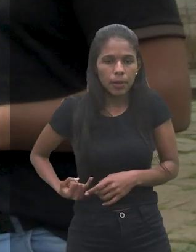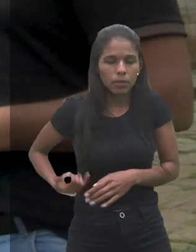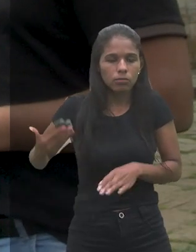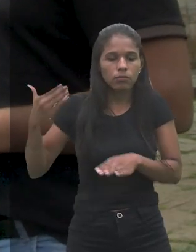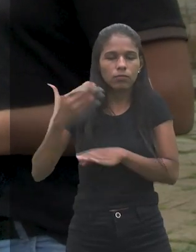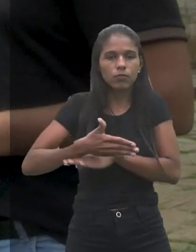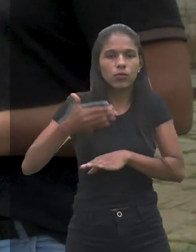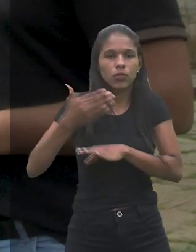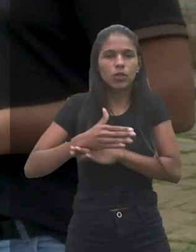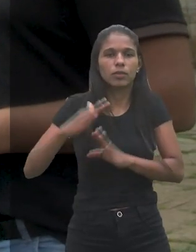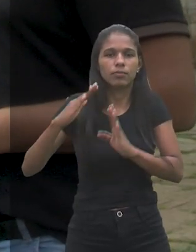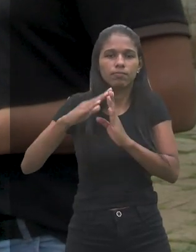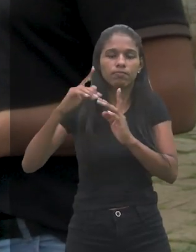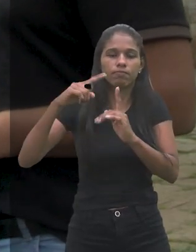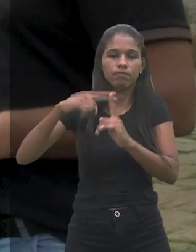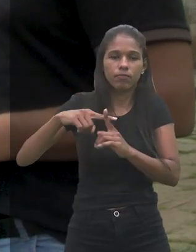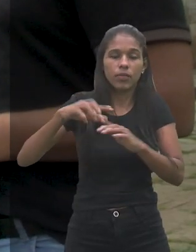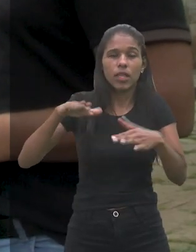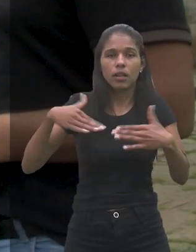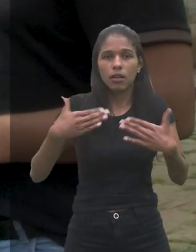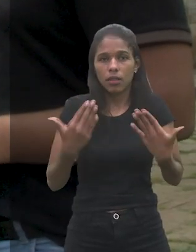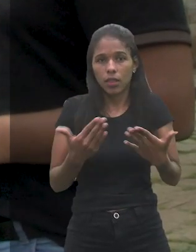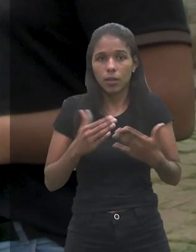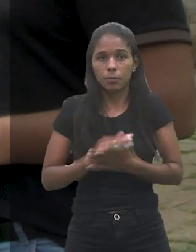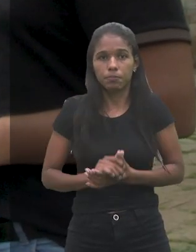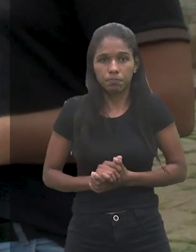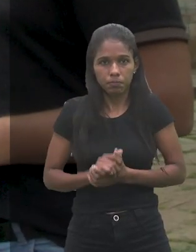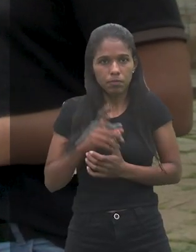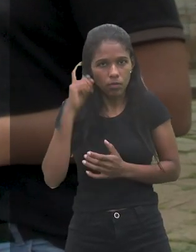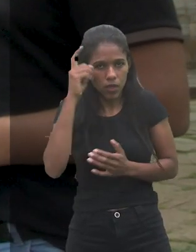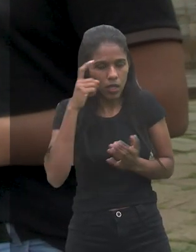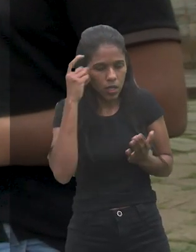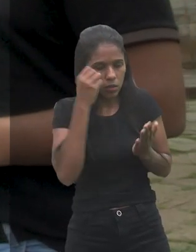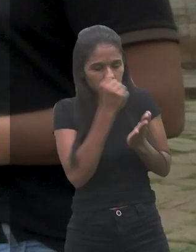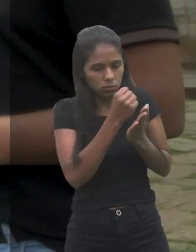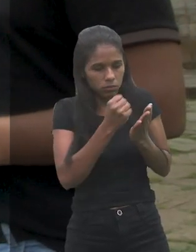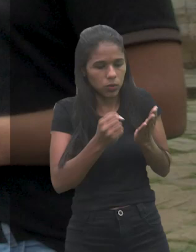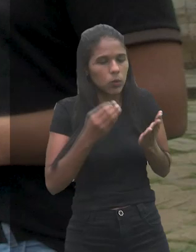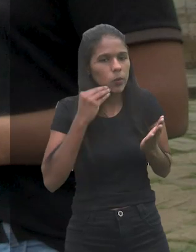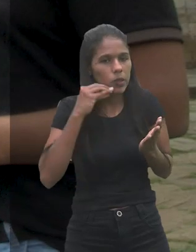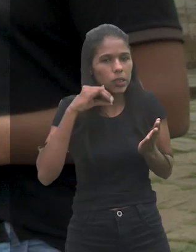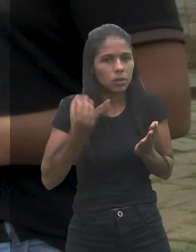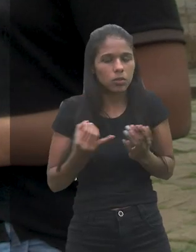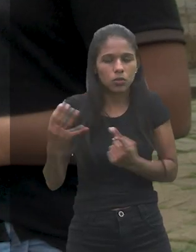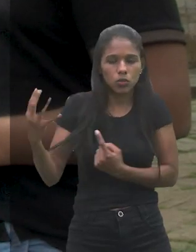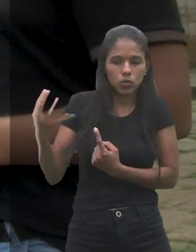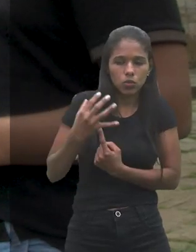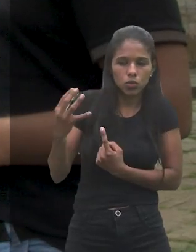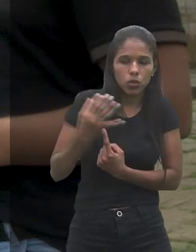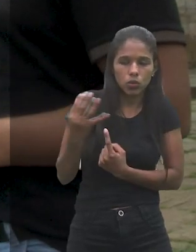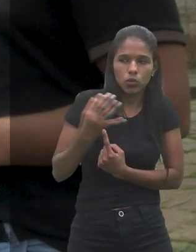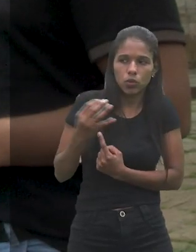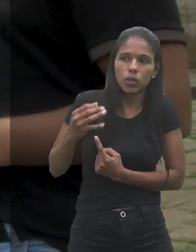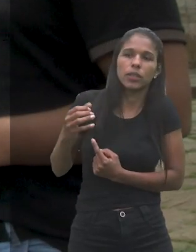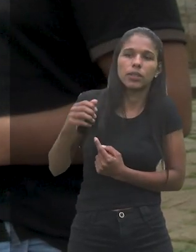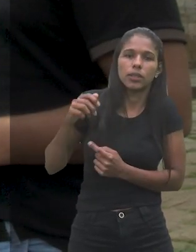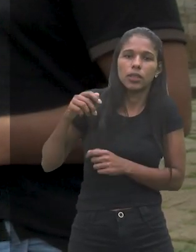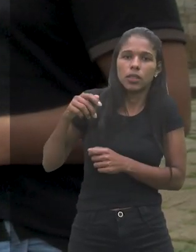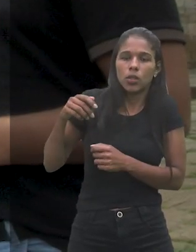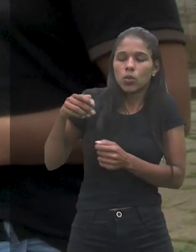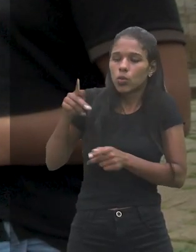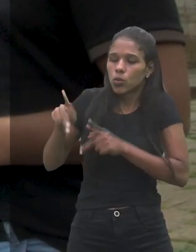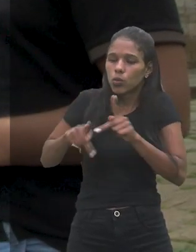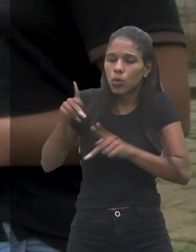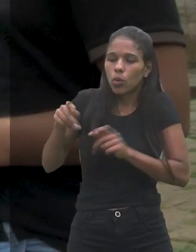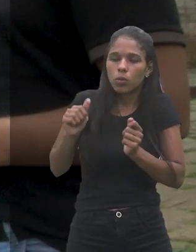africano. Aí, nessa obra, ele tem o Rococó, que é sul da Alemanha, Áustria e França, tem 3 idiomas